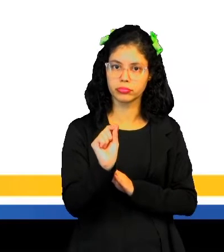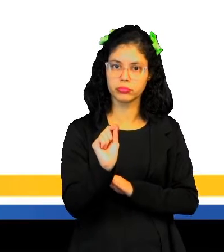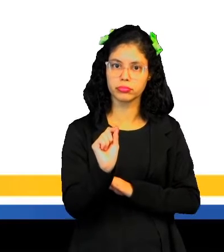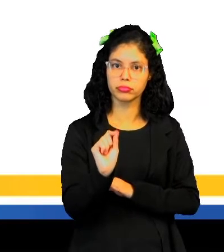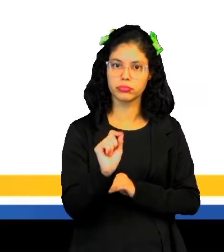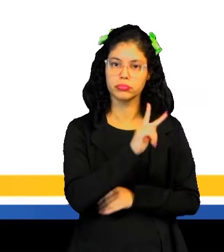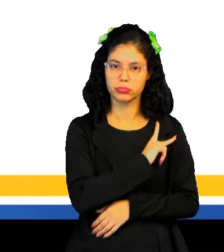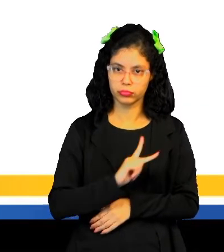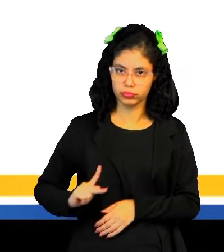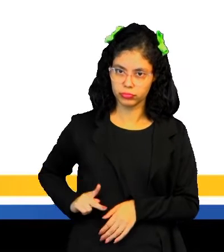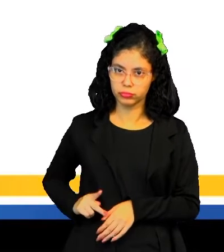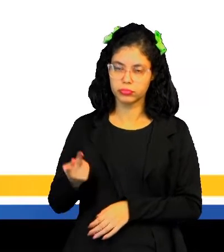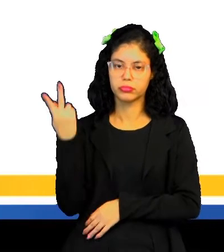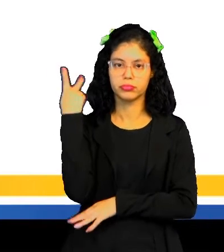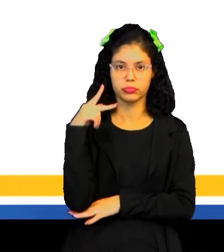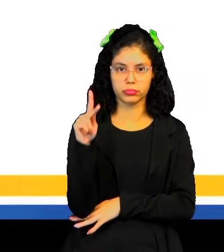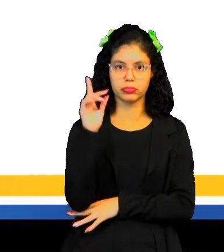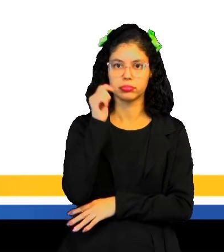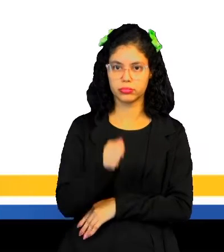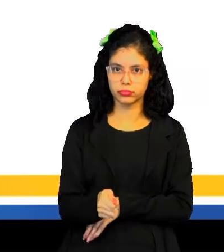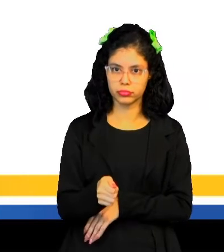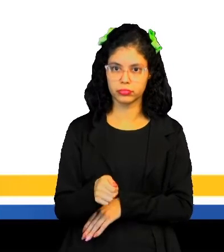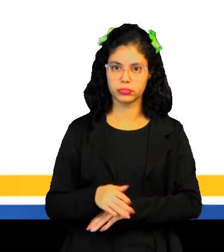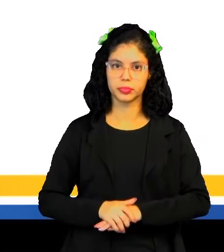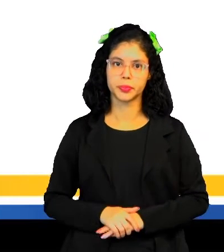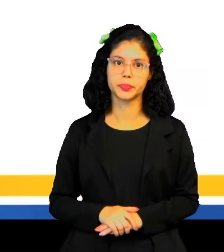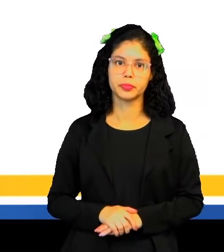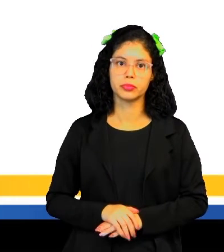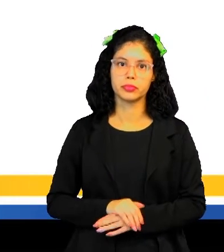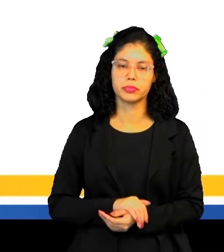os presidentes nesse período ditatorial.